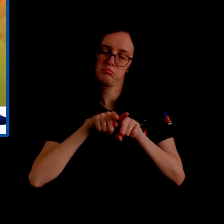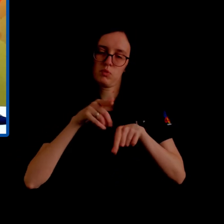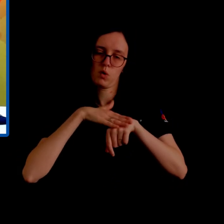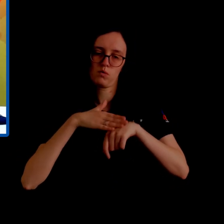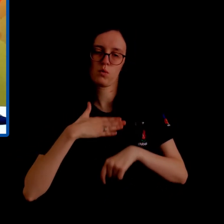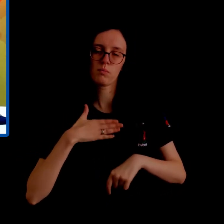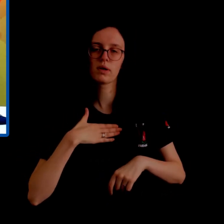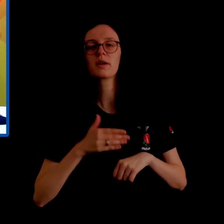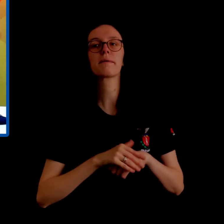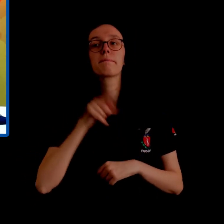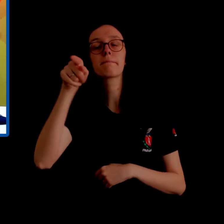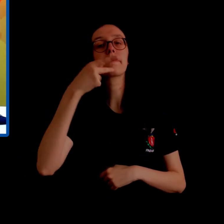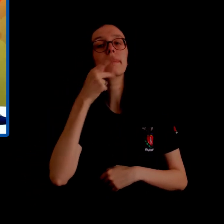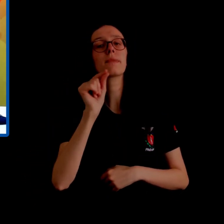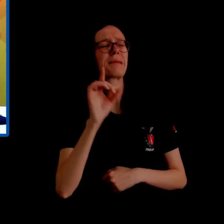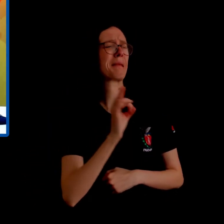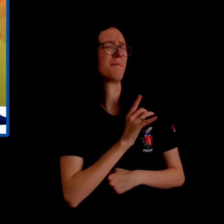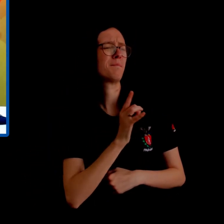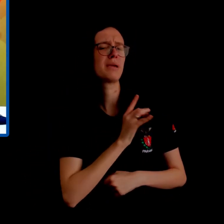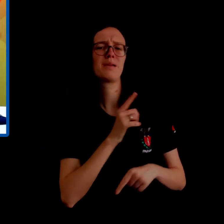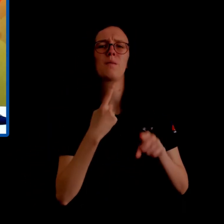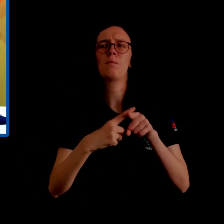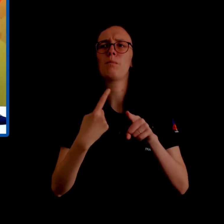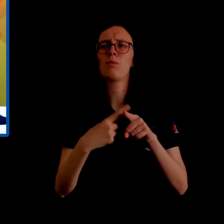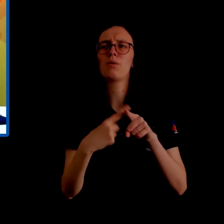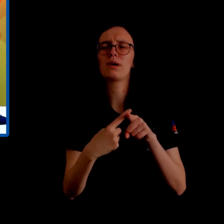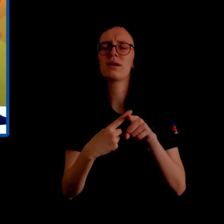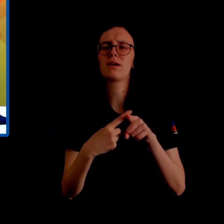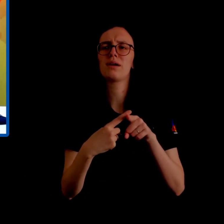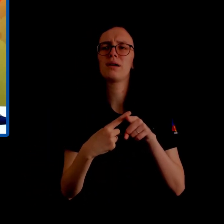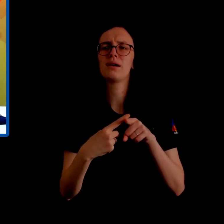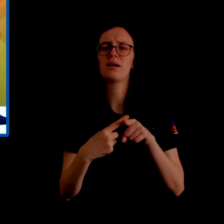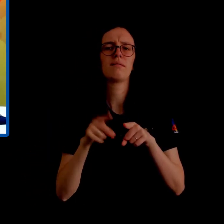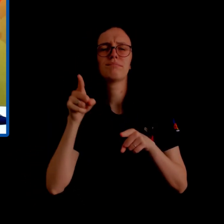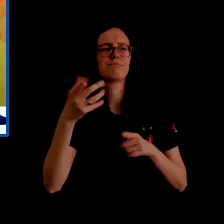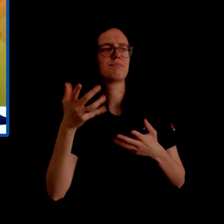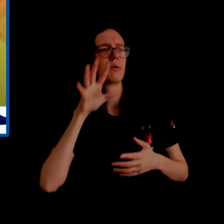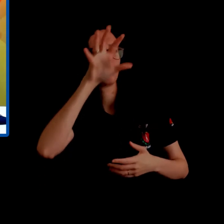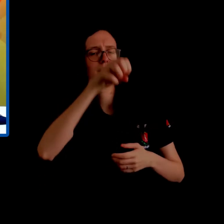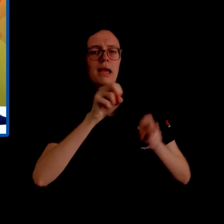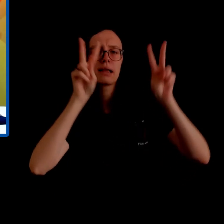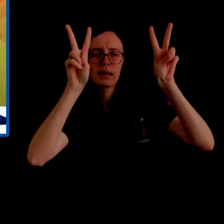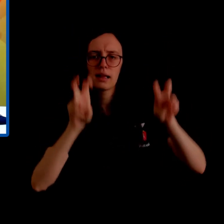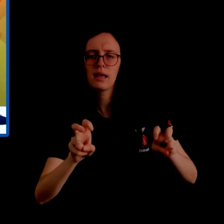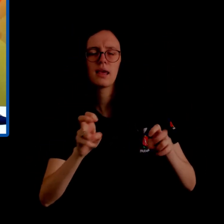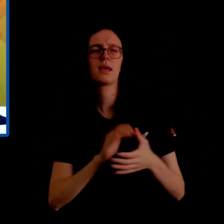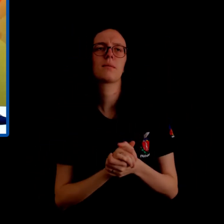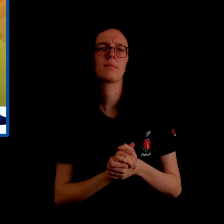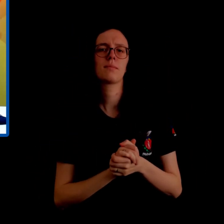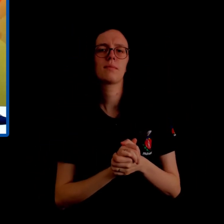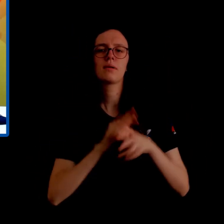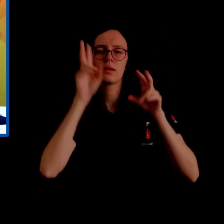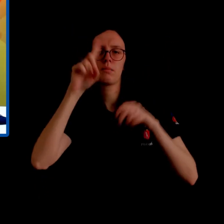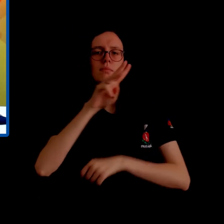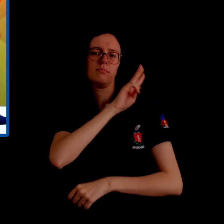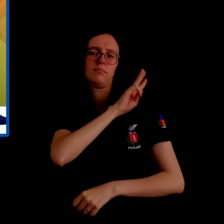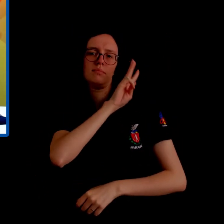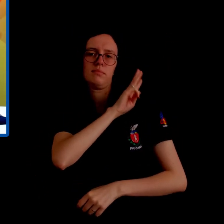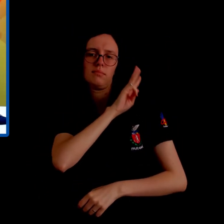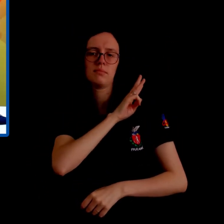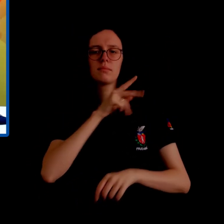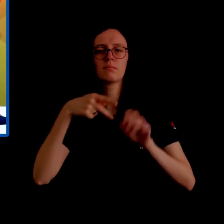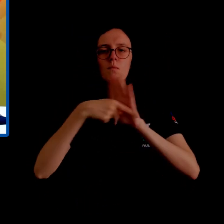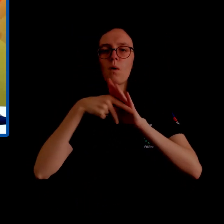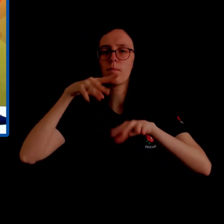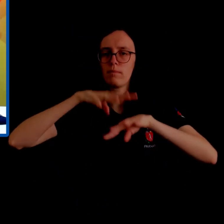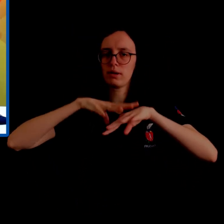dizendo assim que ela estava com medo, porque ela pega lá um tema, ela pegava um tema do terceiro ano do ensino médio de